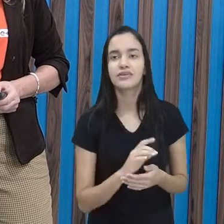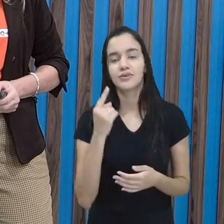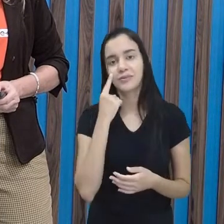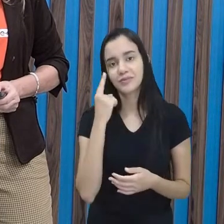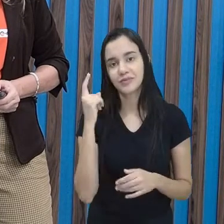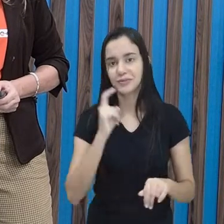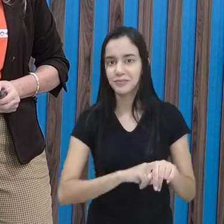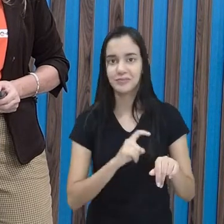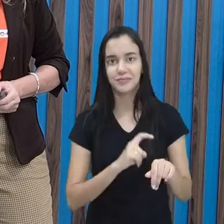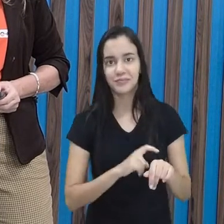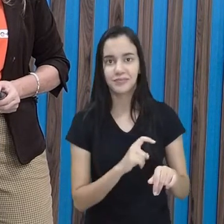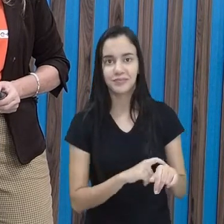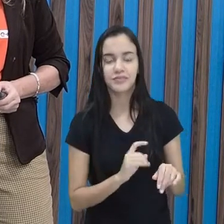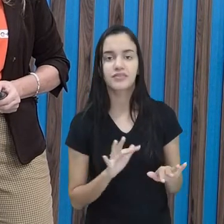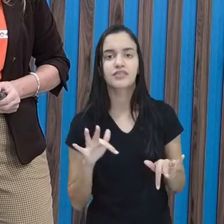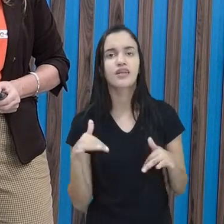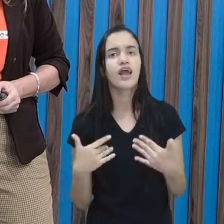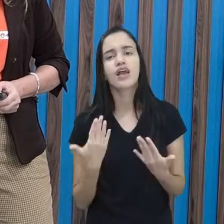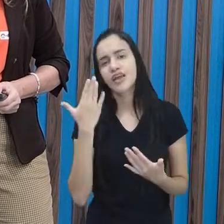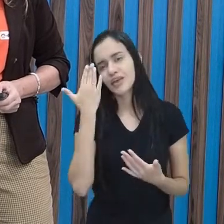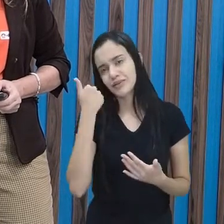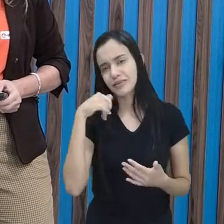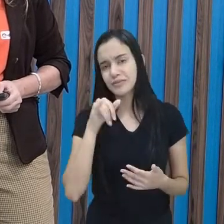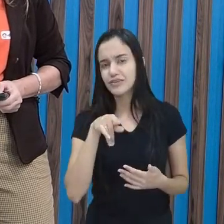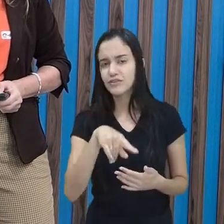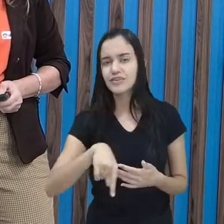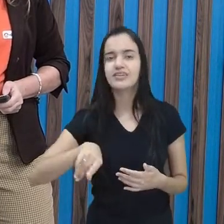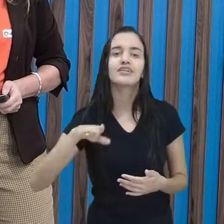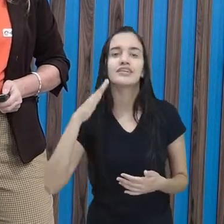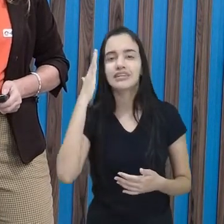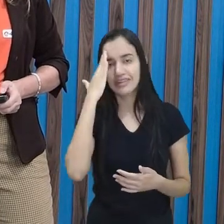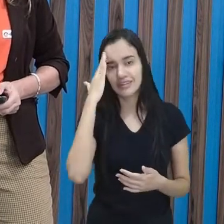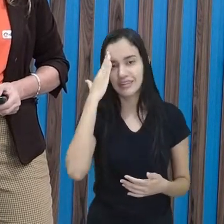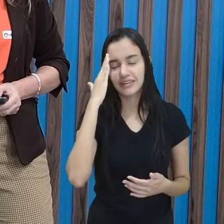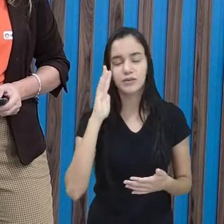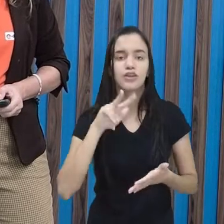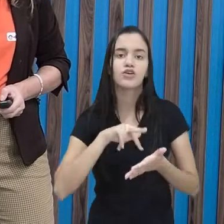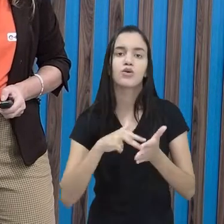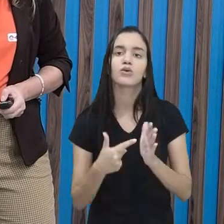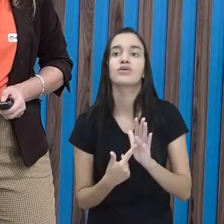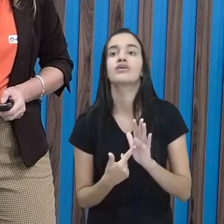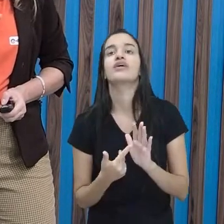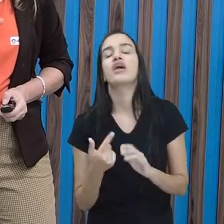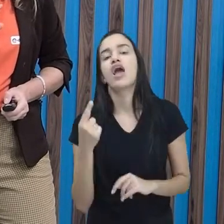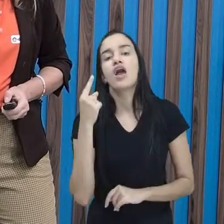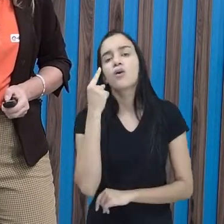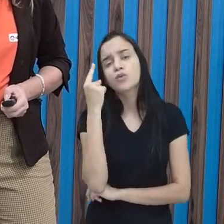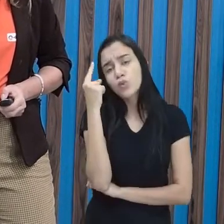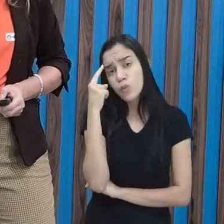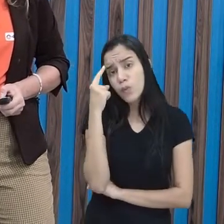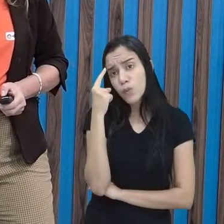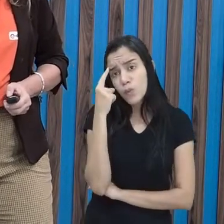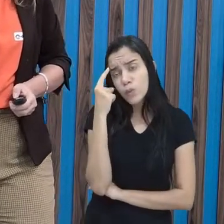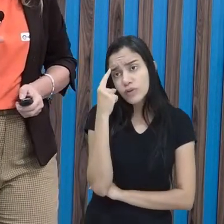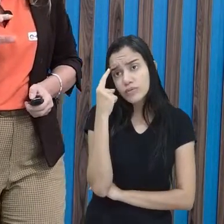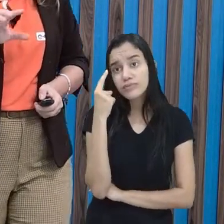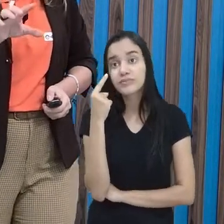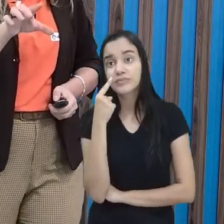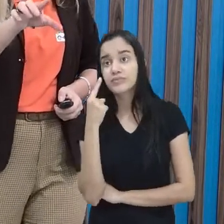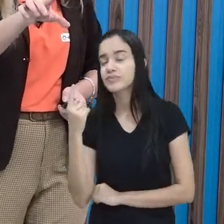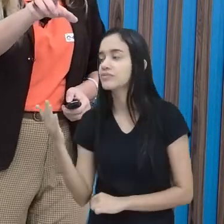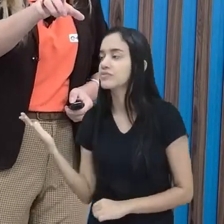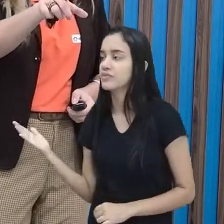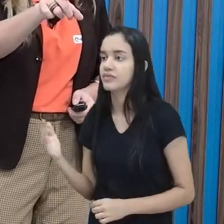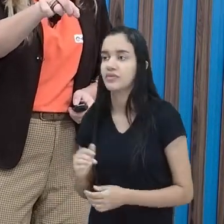senão não vai dar tempo. Quero só saber se vocês entenderam o que é o balão do pensamento. Vamos testar os nossos